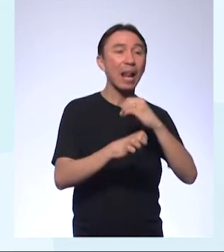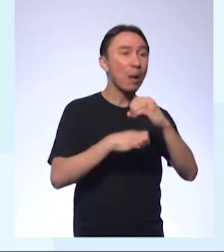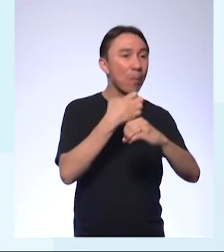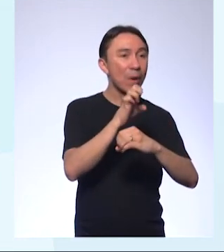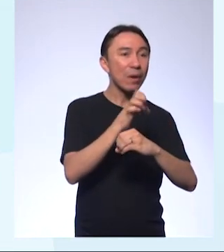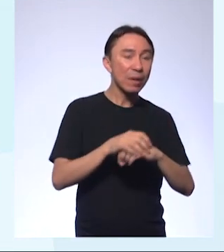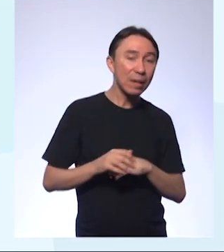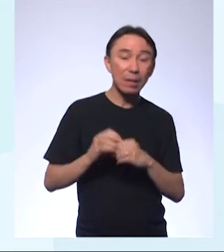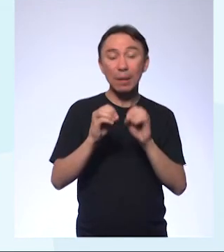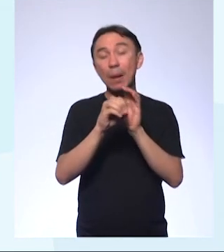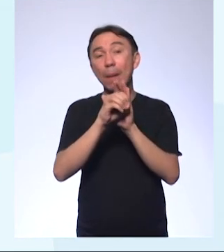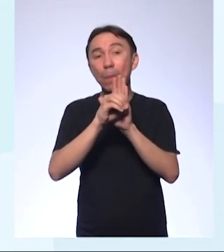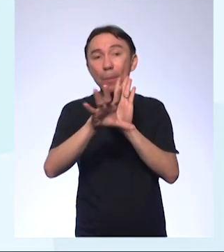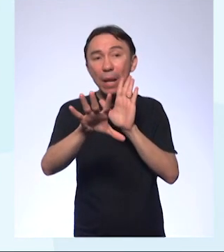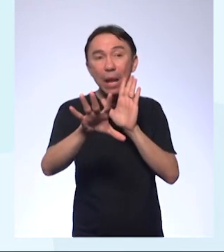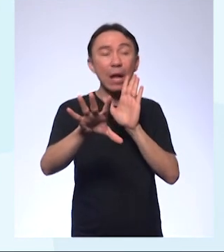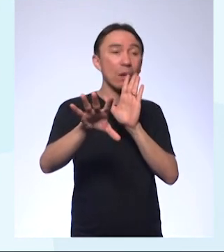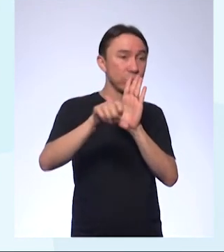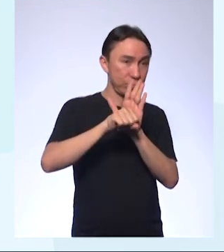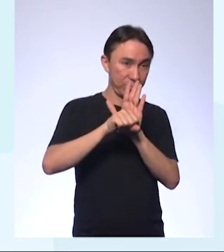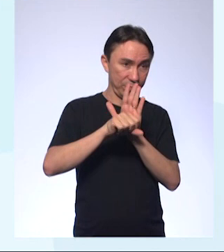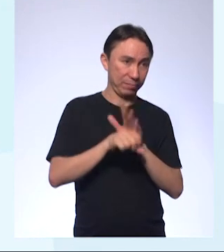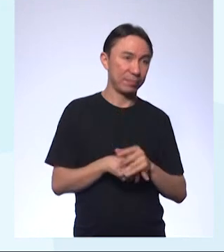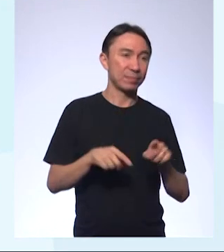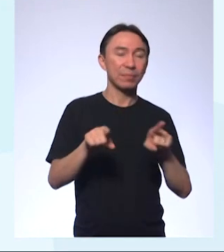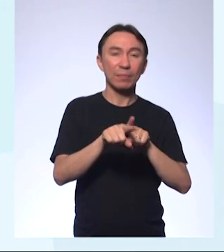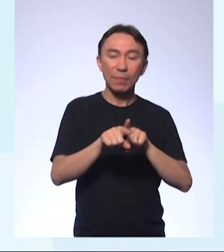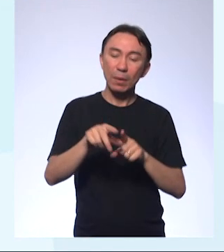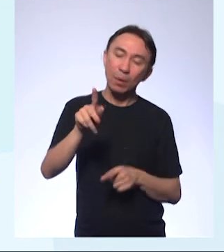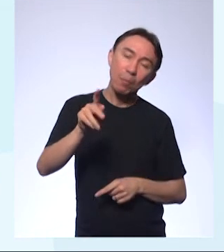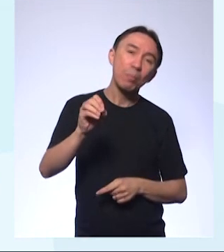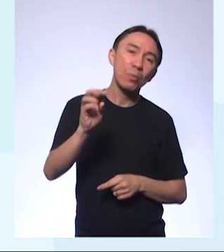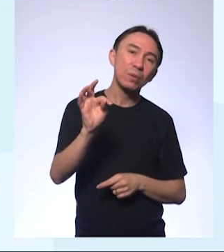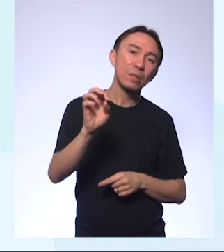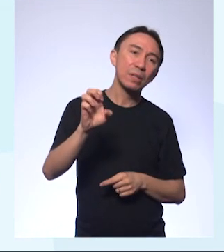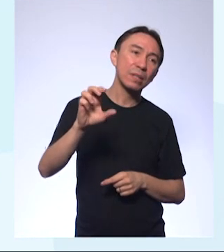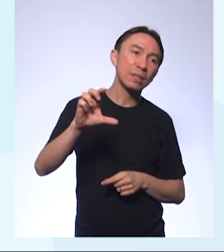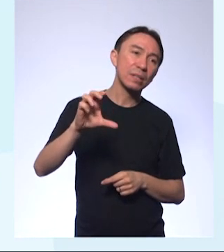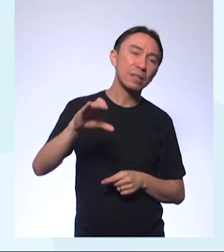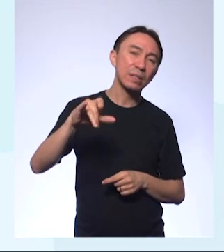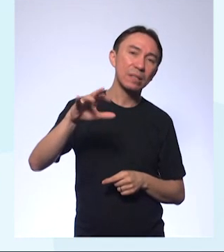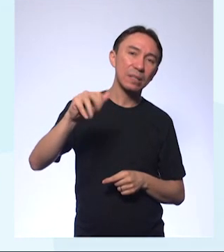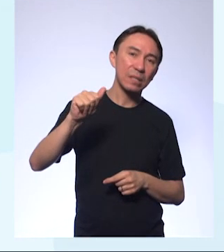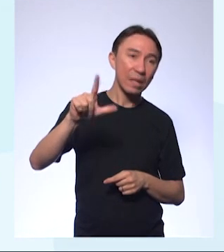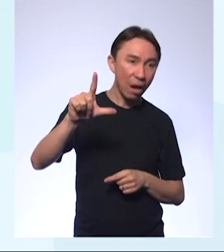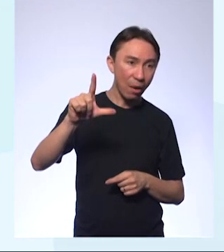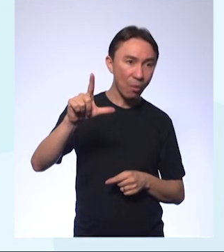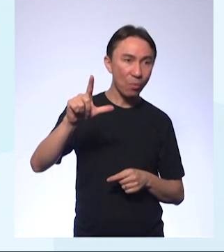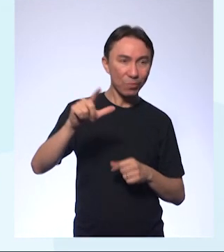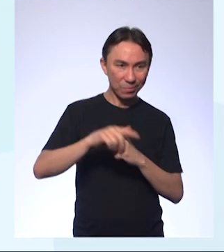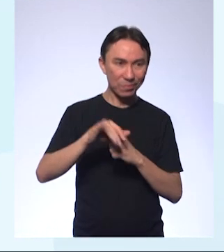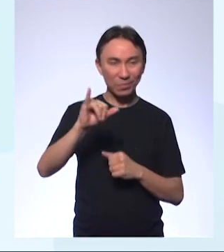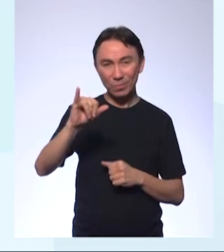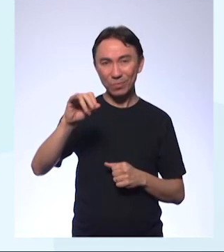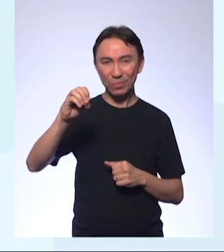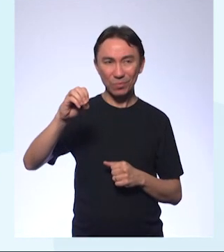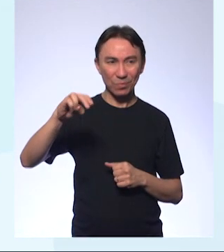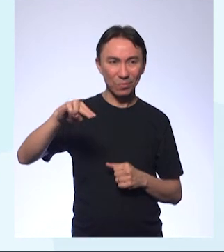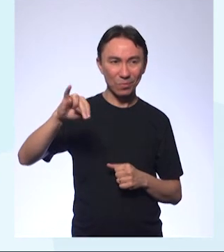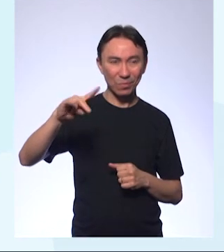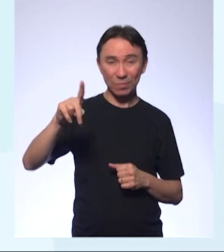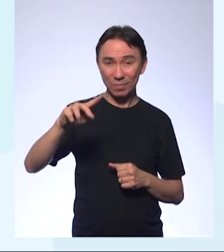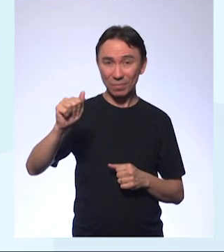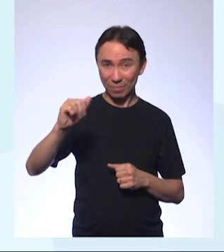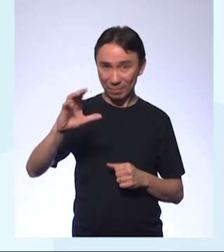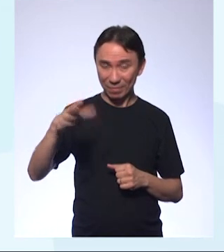adicionado. O potencial de ionização e a energia de ionização são muito parecidos. Em algumas literaturas, eles aparecem até